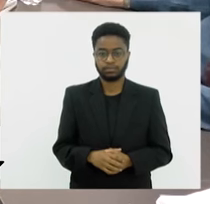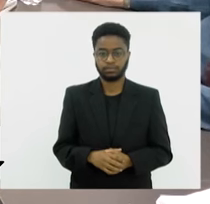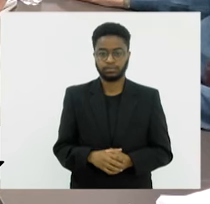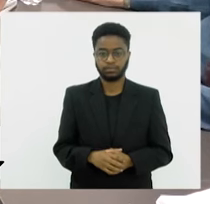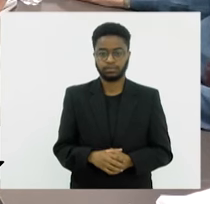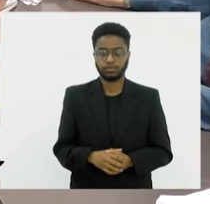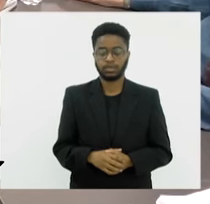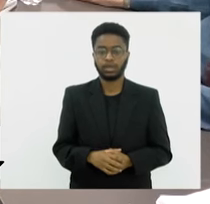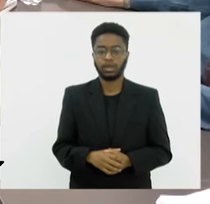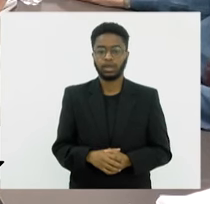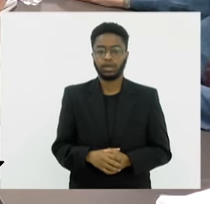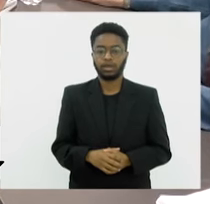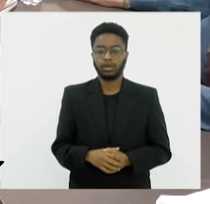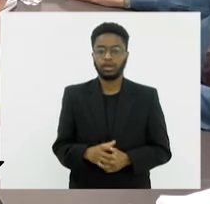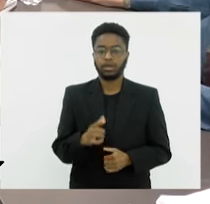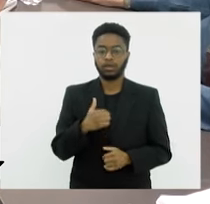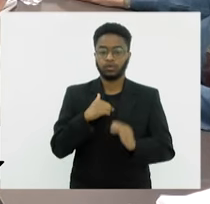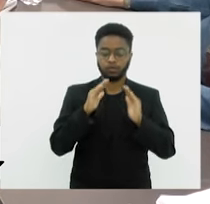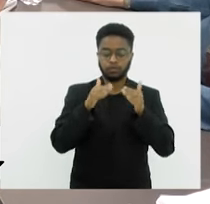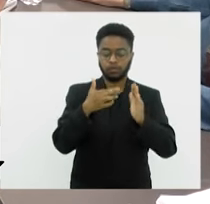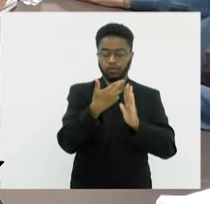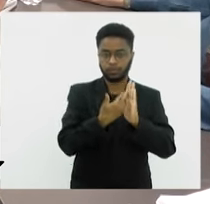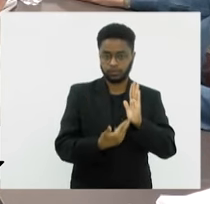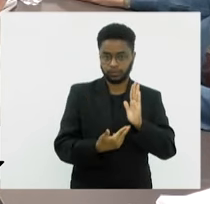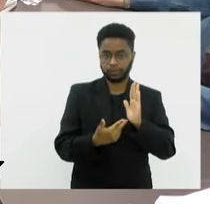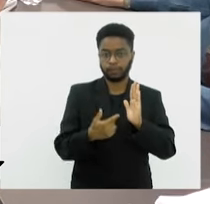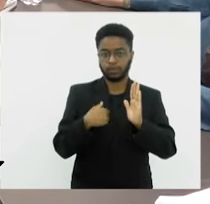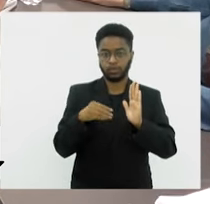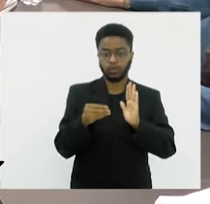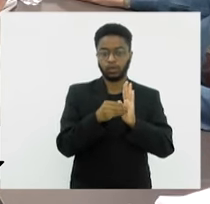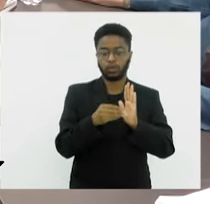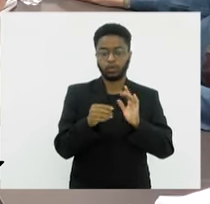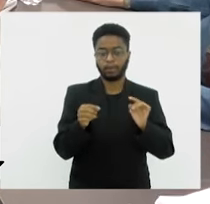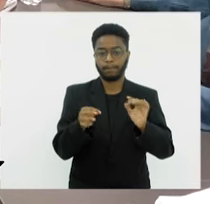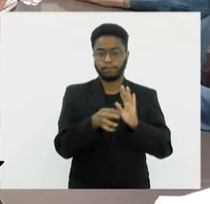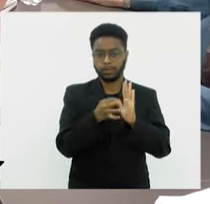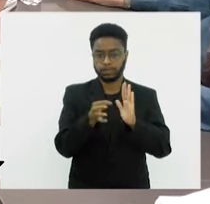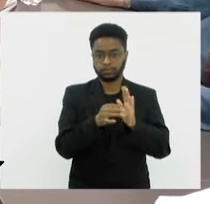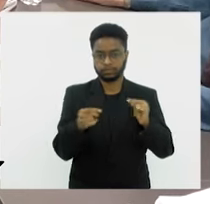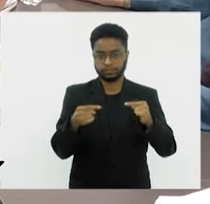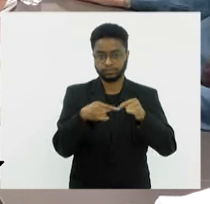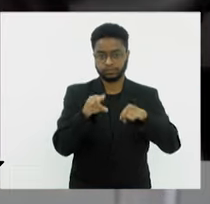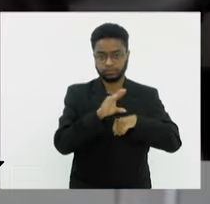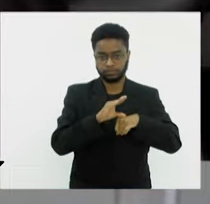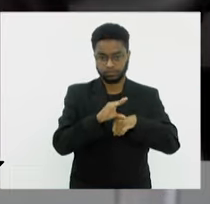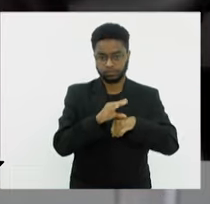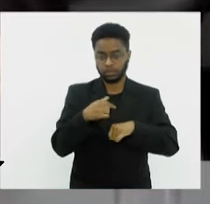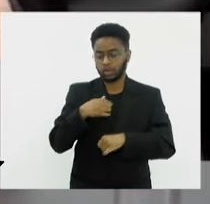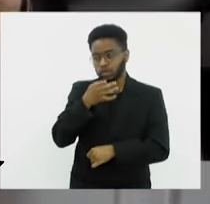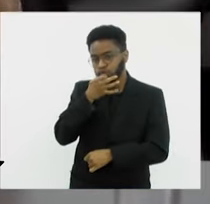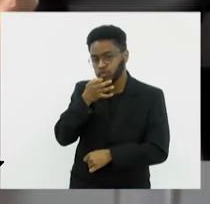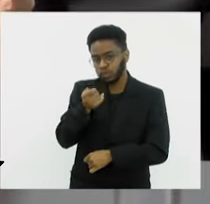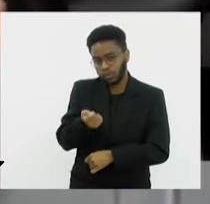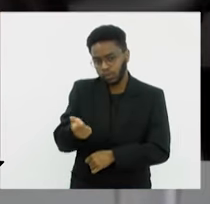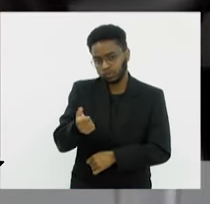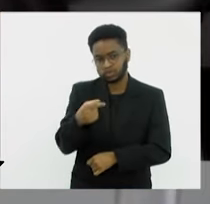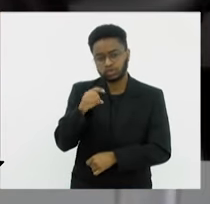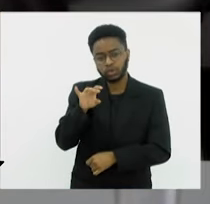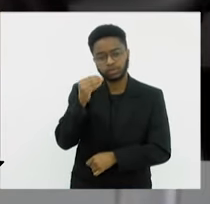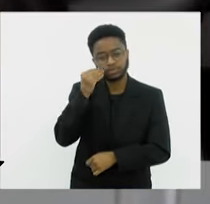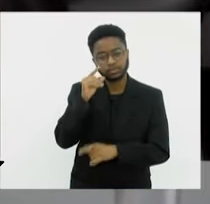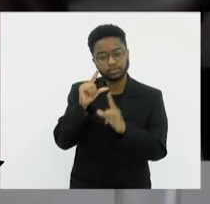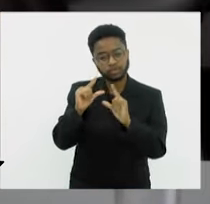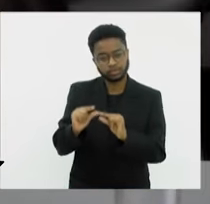a relatoria e vou dar o parecer pela constitucionalidade. Posso dar uma sugestão? Deputado também? Luiz Paulo. Só para dar uma amenizada